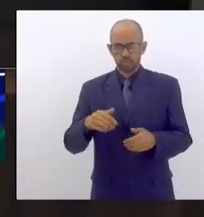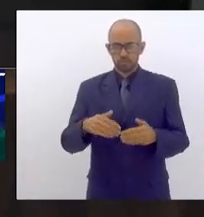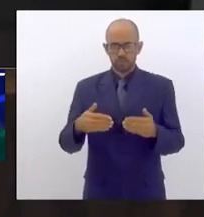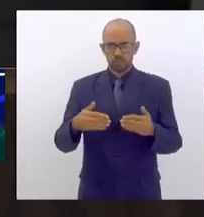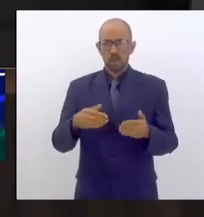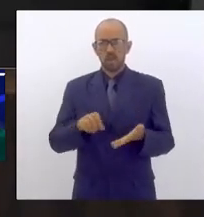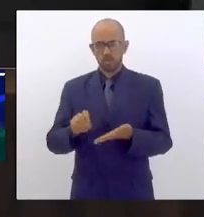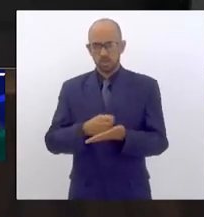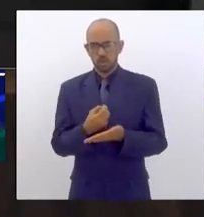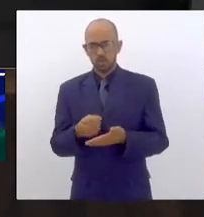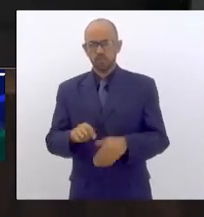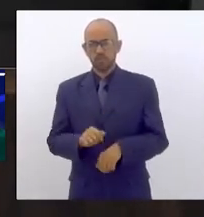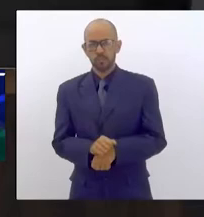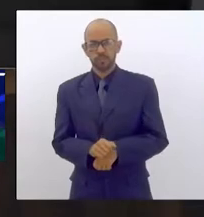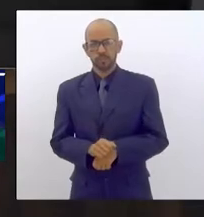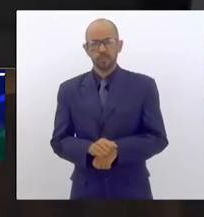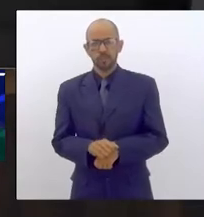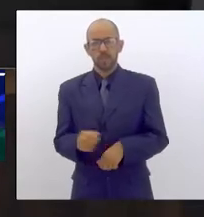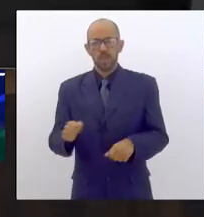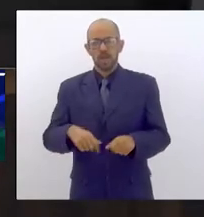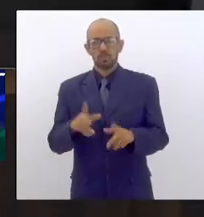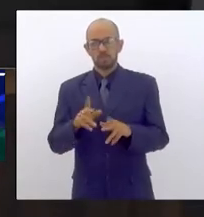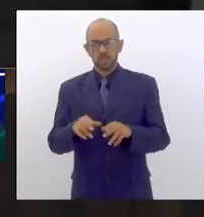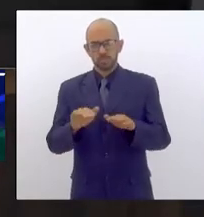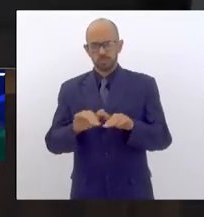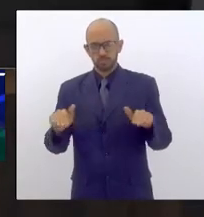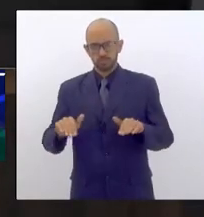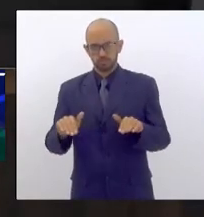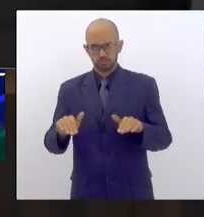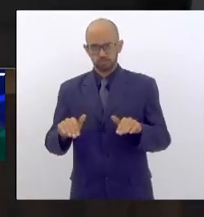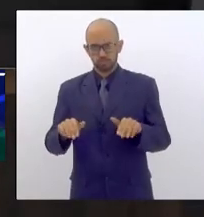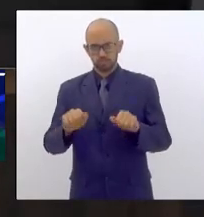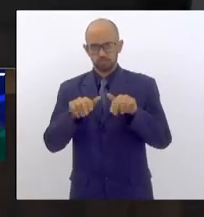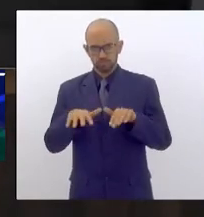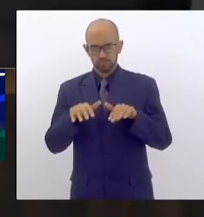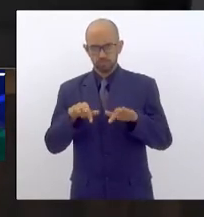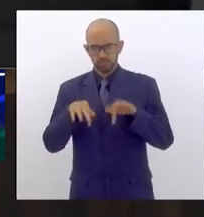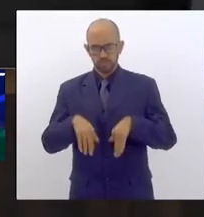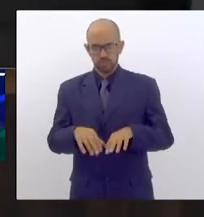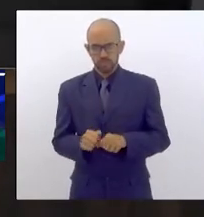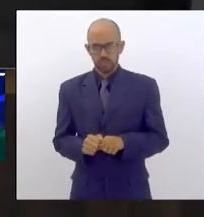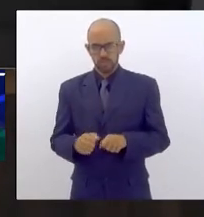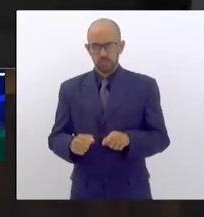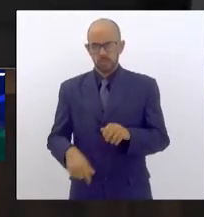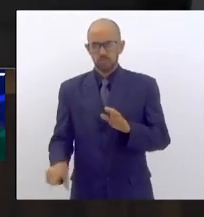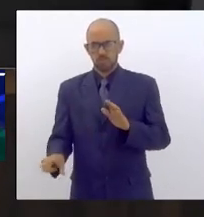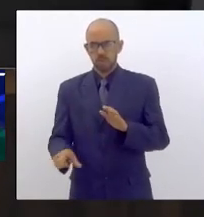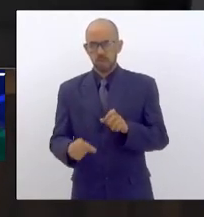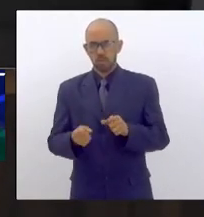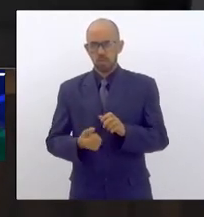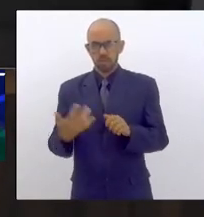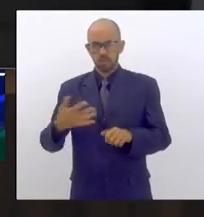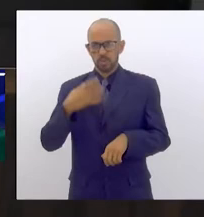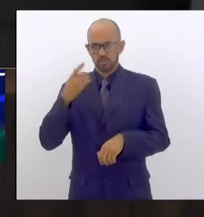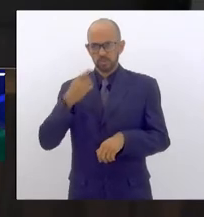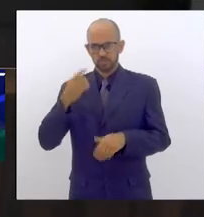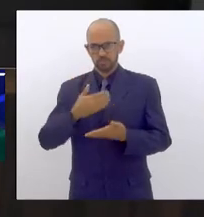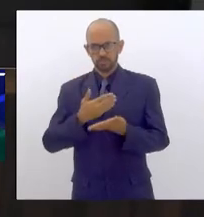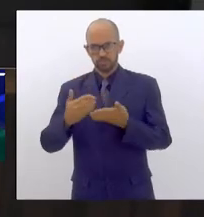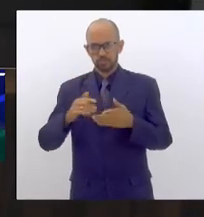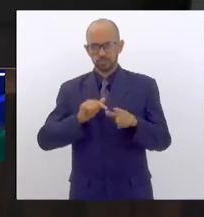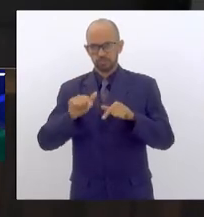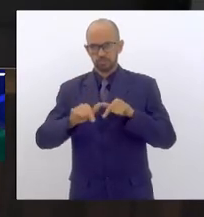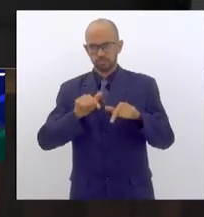a tratar na ordem do dia, a mesma está encerrado. Havendo número legal e sob a proteção de Deus, iniciamos os nossos